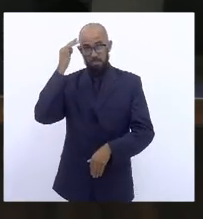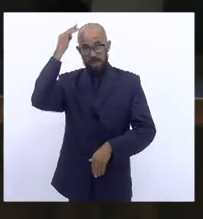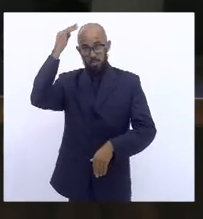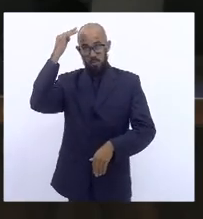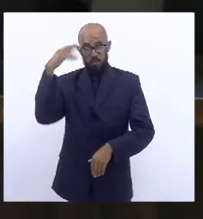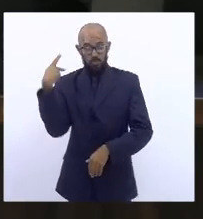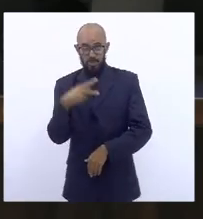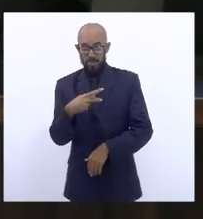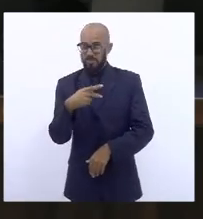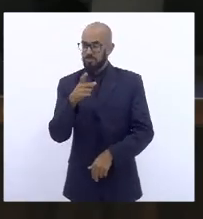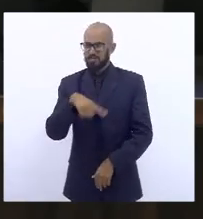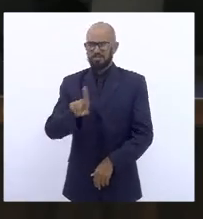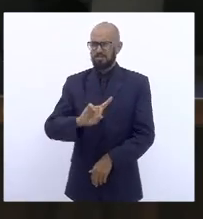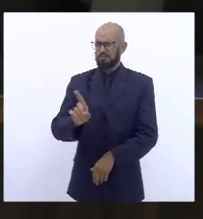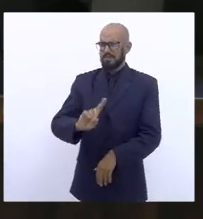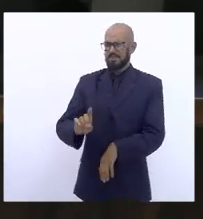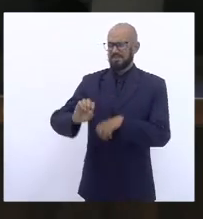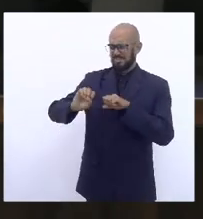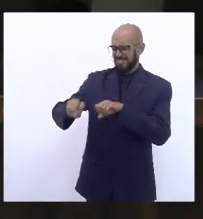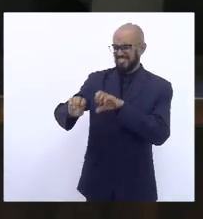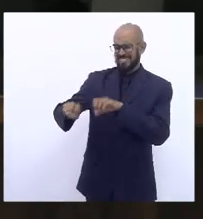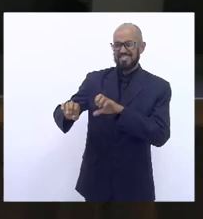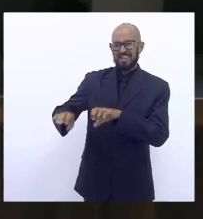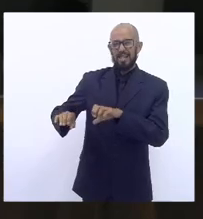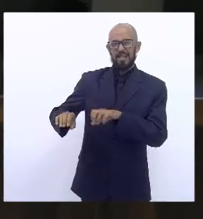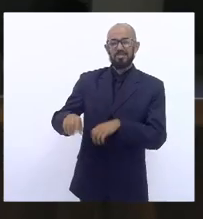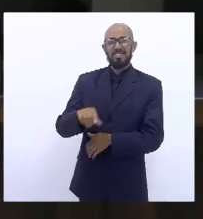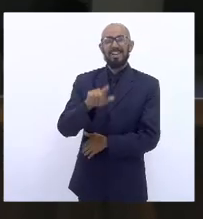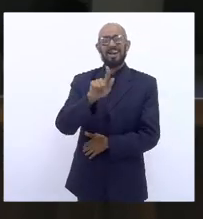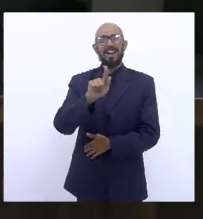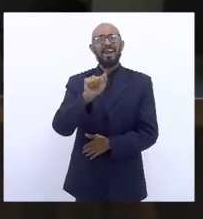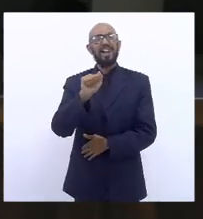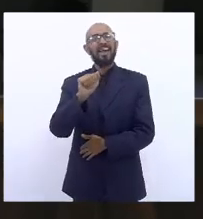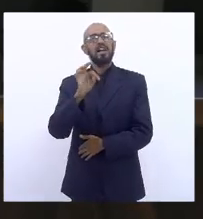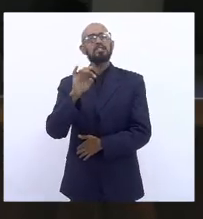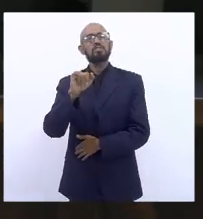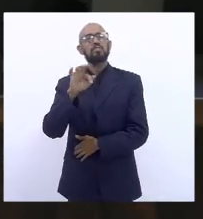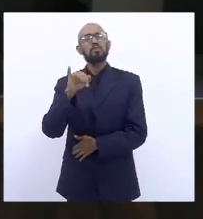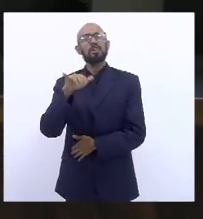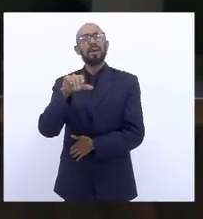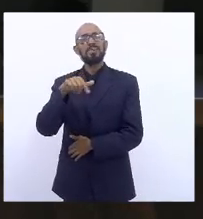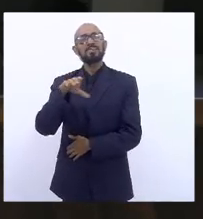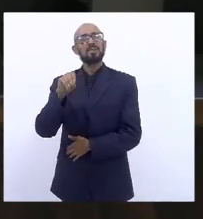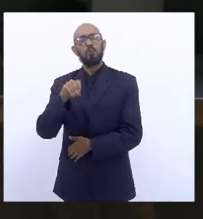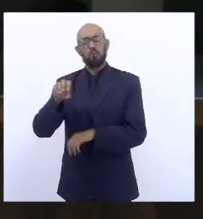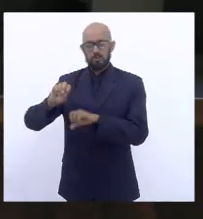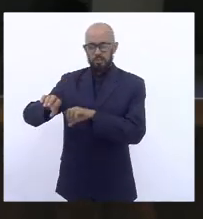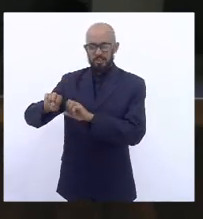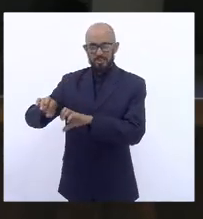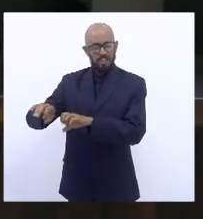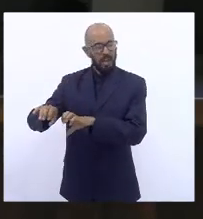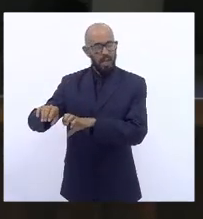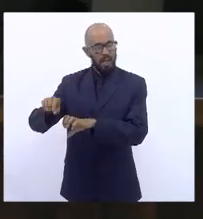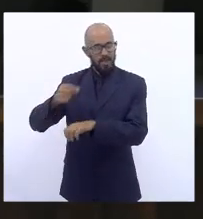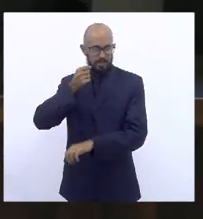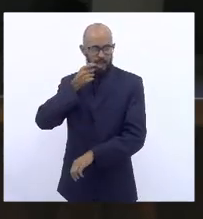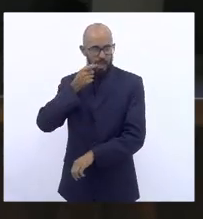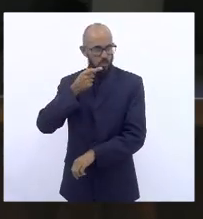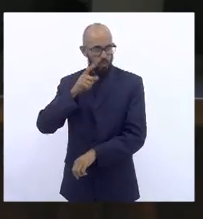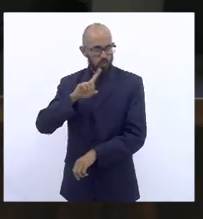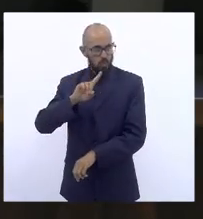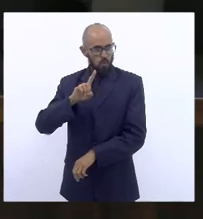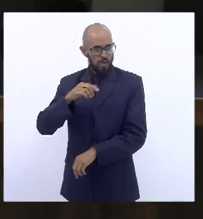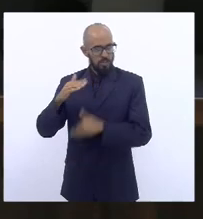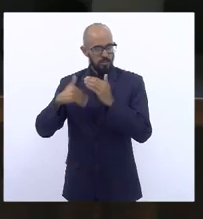vida, não precisam passar por um processo de gatificação. Eles se desenvolvem instintiva e